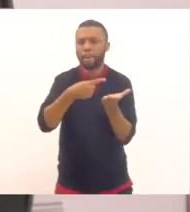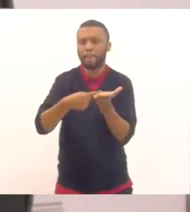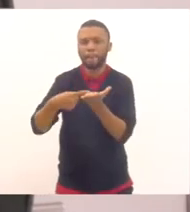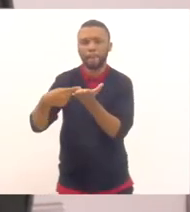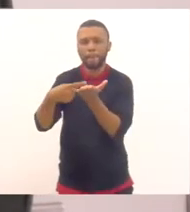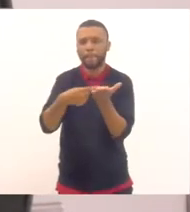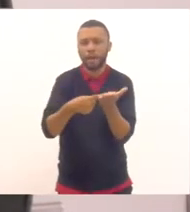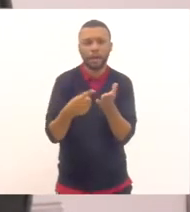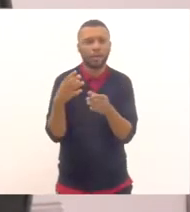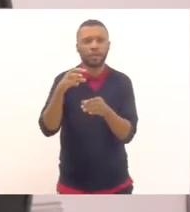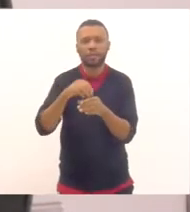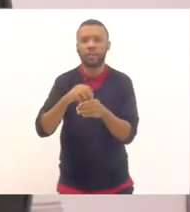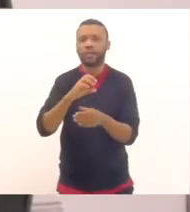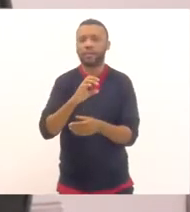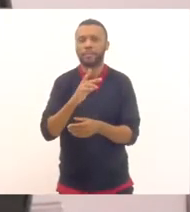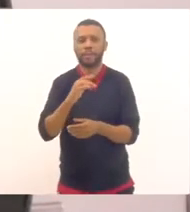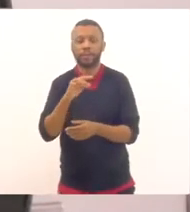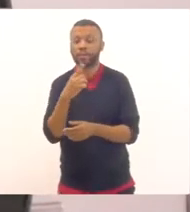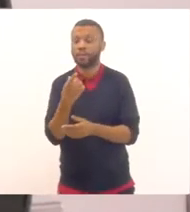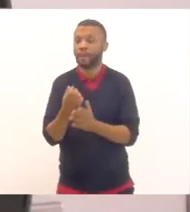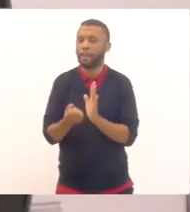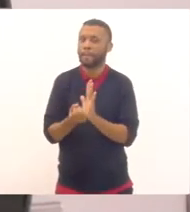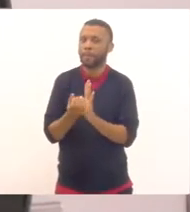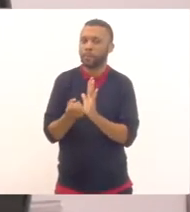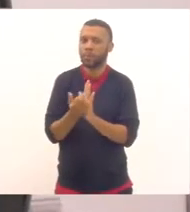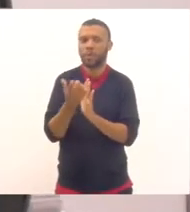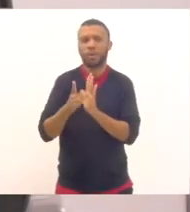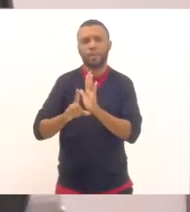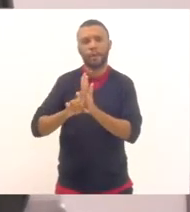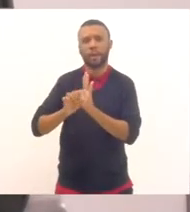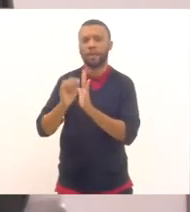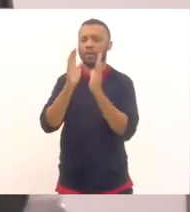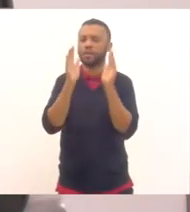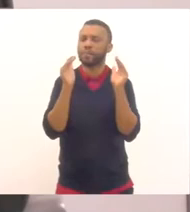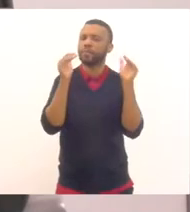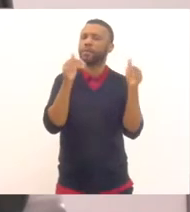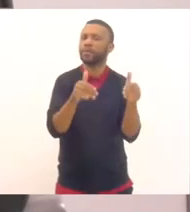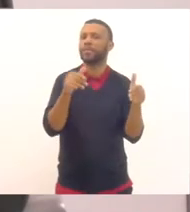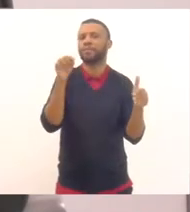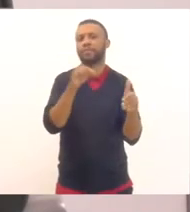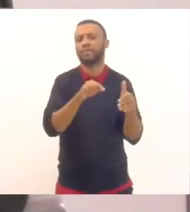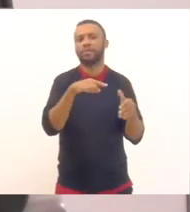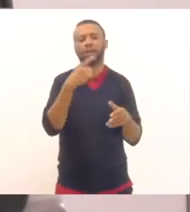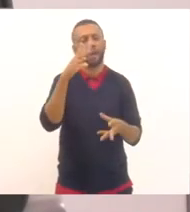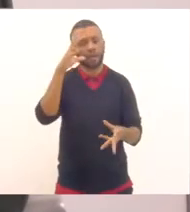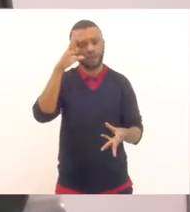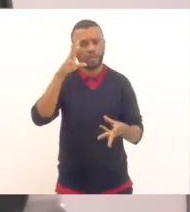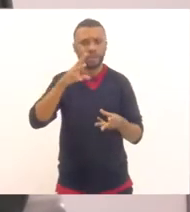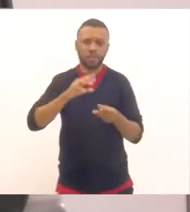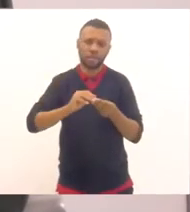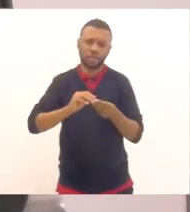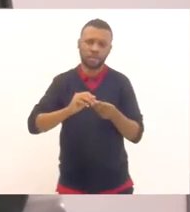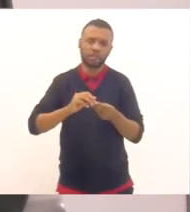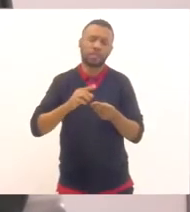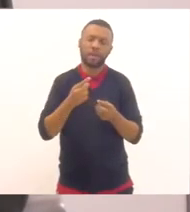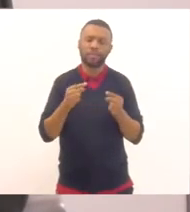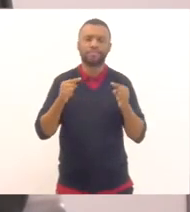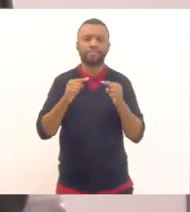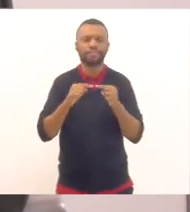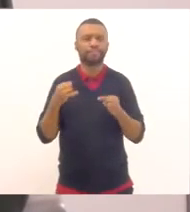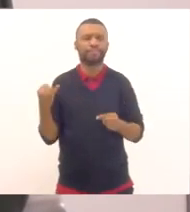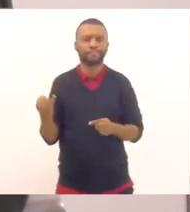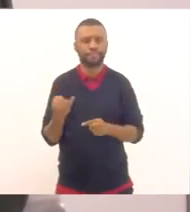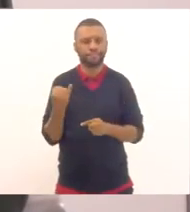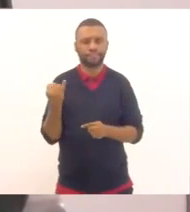aqui na CPI que a gente vai produzir a legislação específica porque entendemos muito pertinente